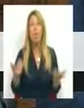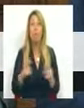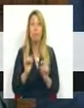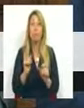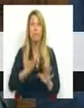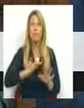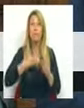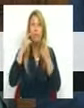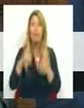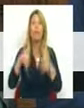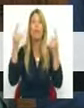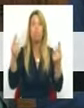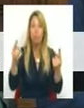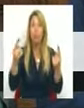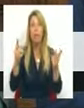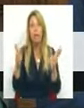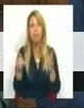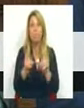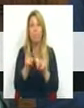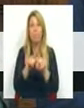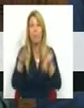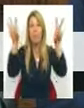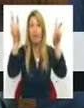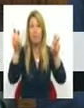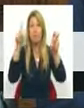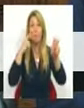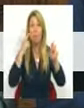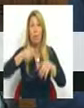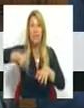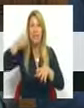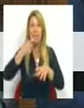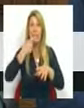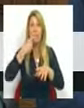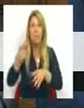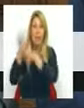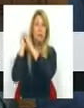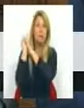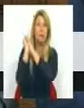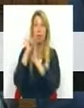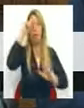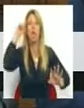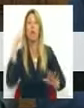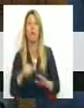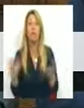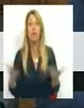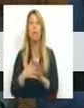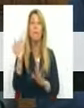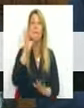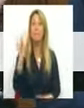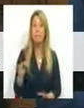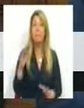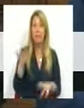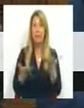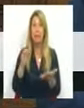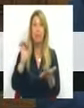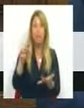a carregar um saco de pedras à costas muito grandes, que são todos os seus ativos. Em termos percentuais, 30% do seu balanço estava